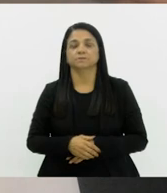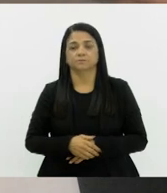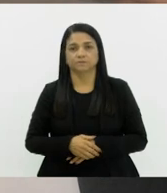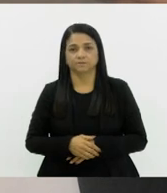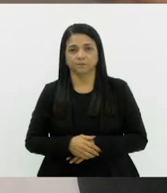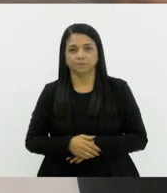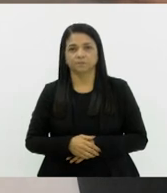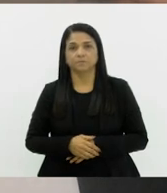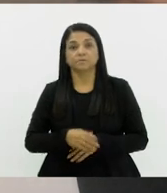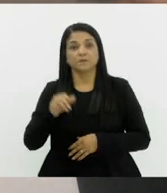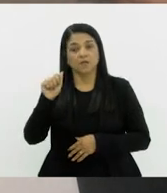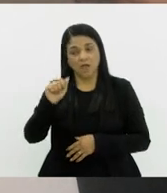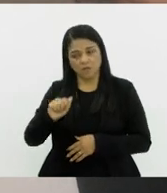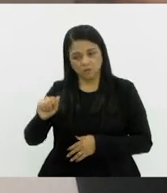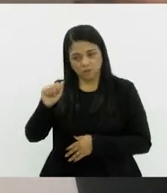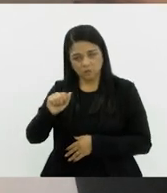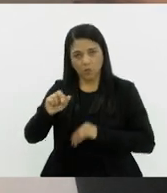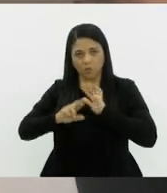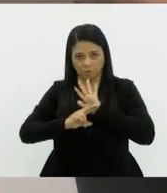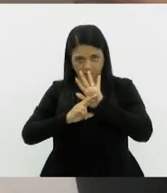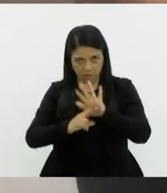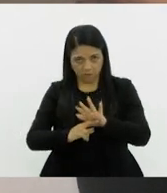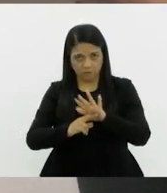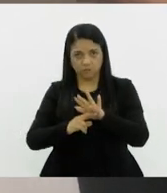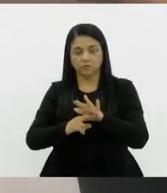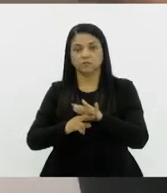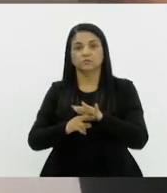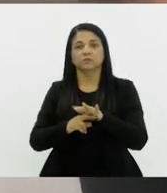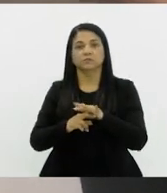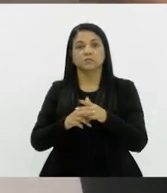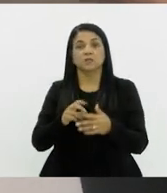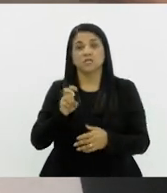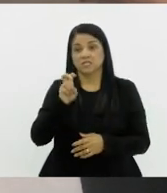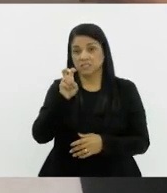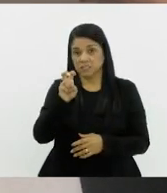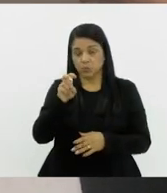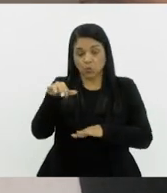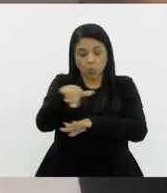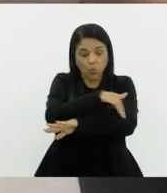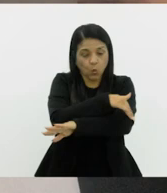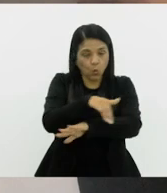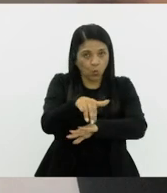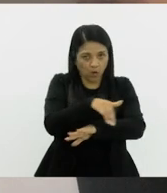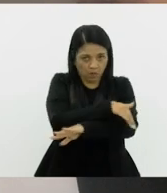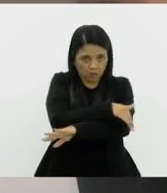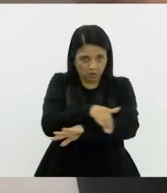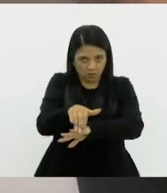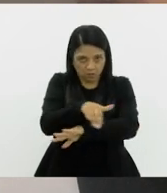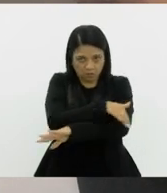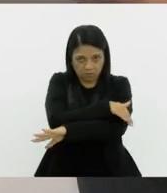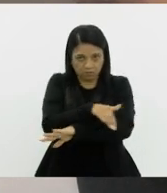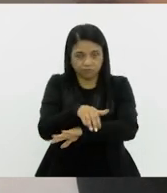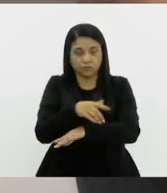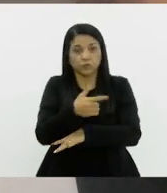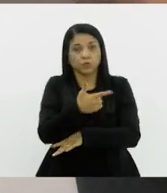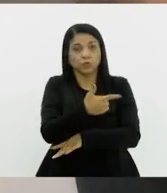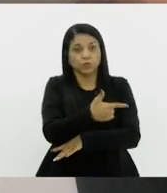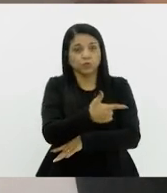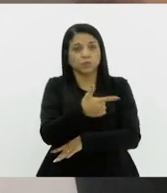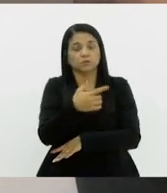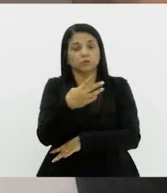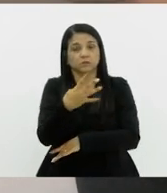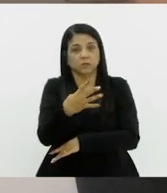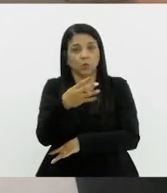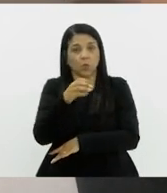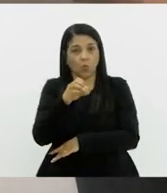Então, essa associação é um conjunto de 5 ruas, onde existem 240